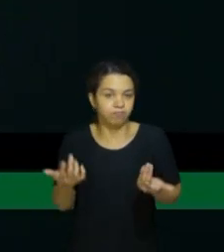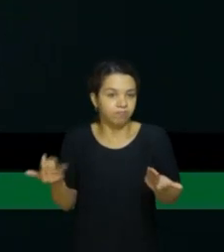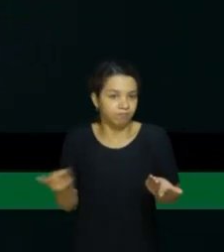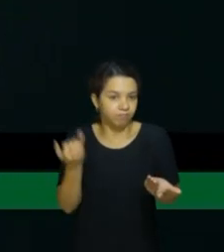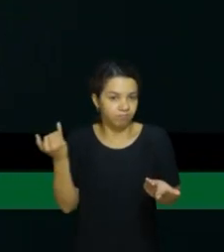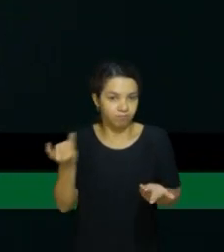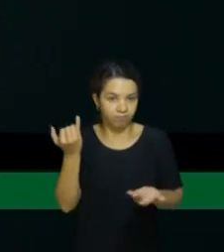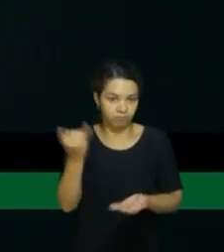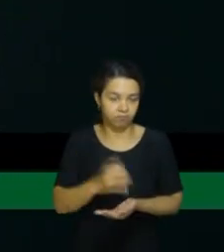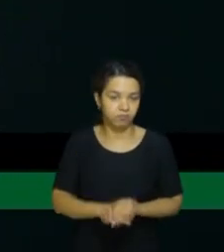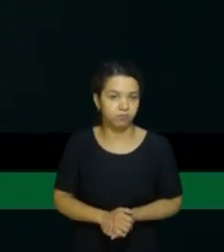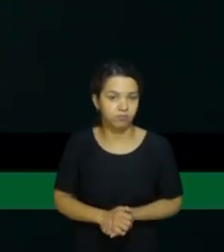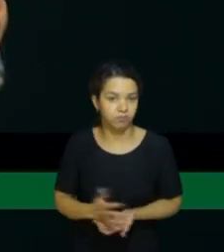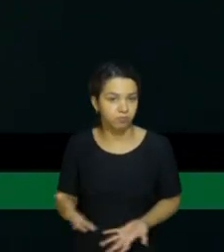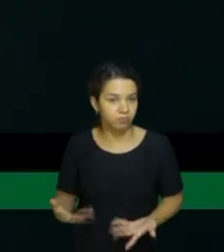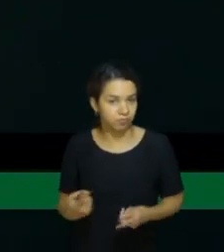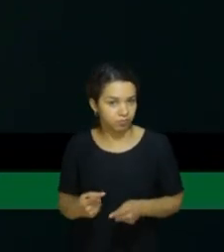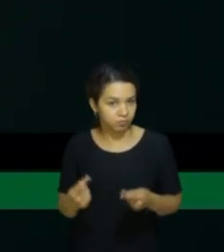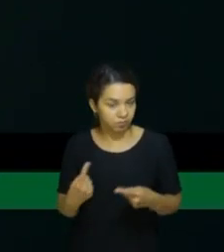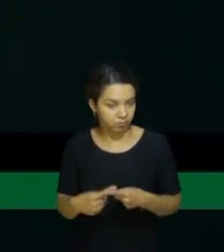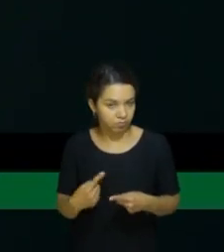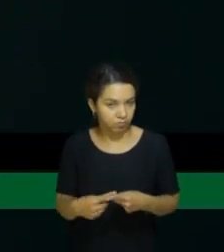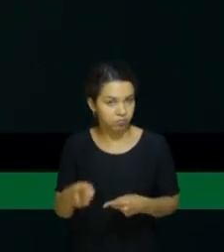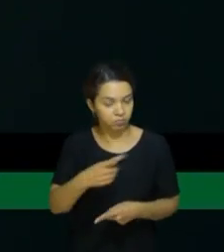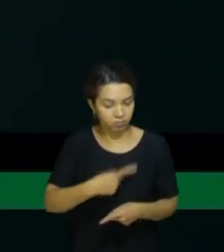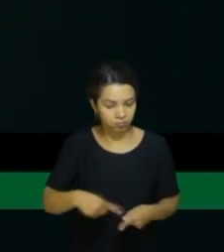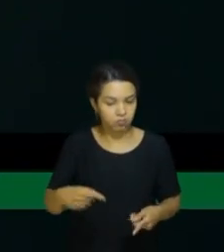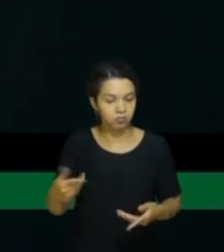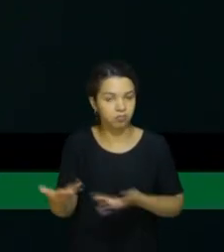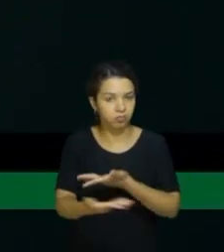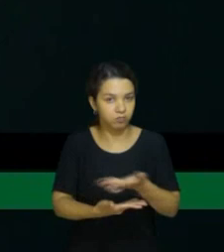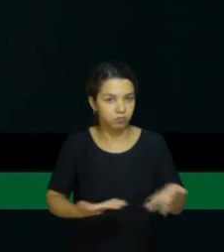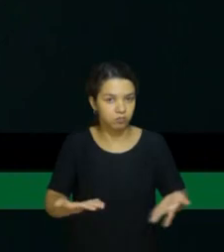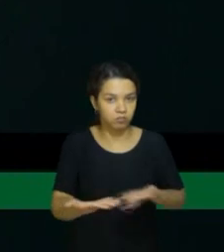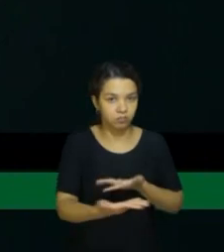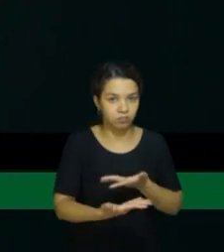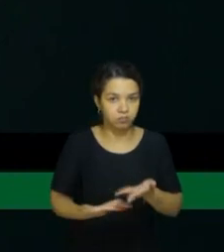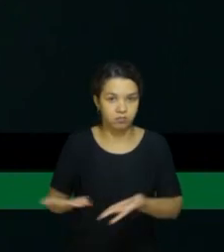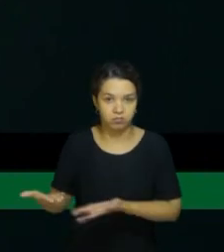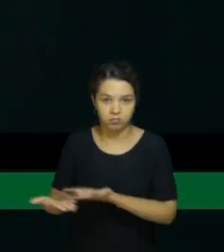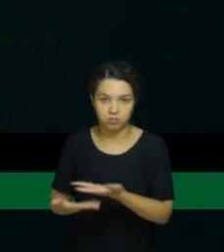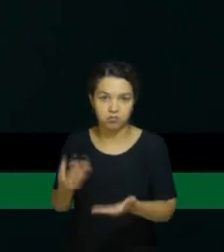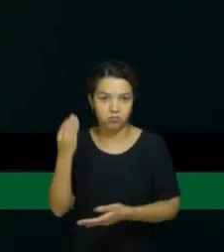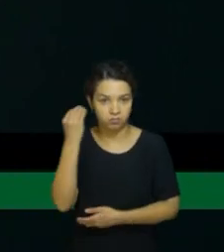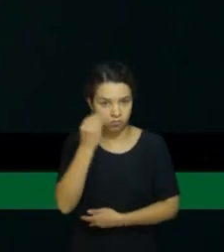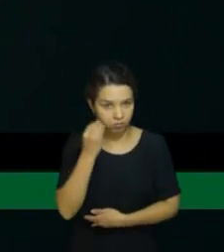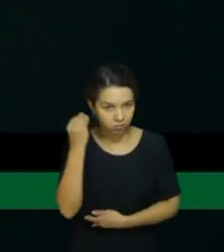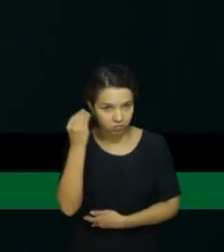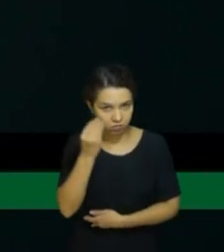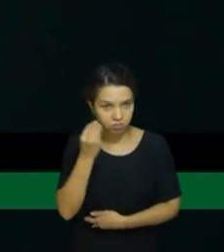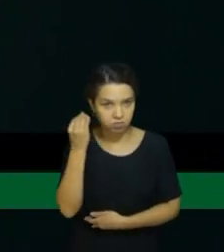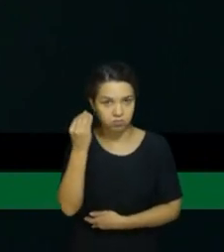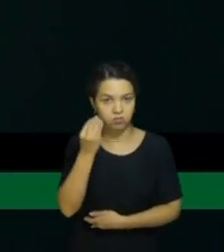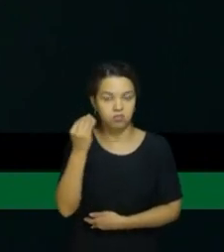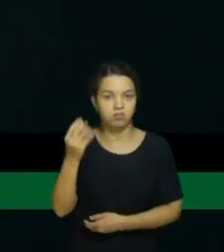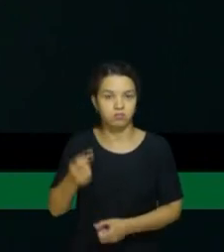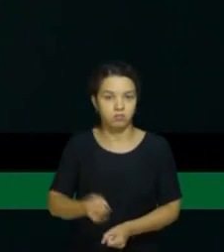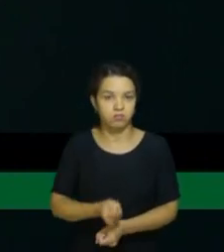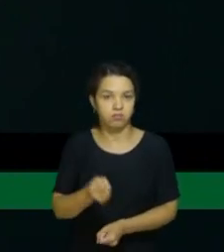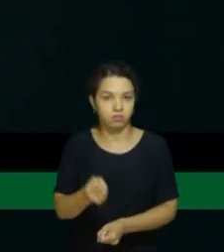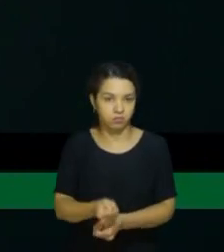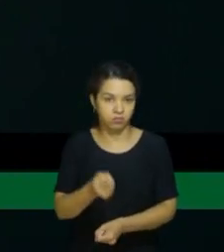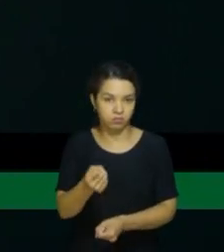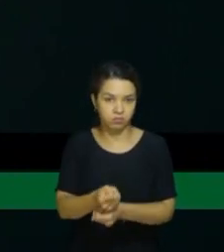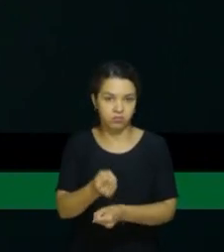oportunidade de socializar estas importantes experiências construídas